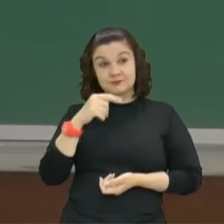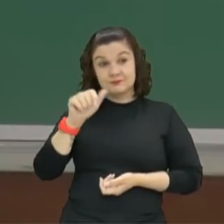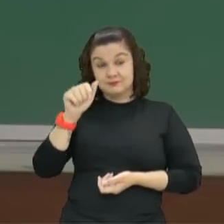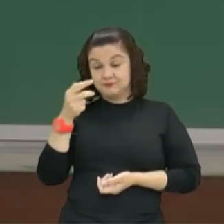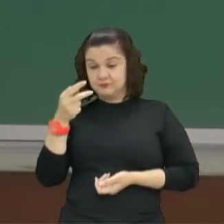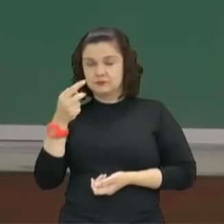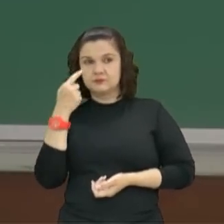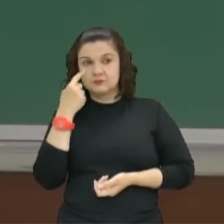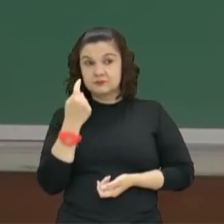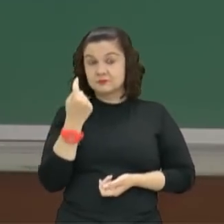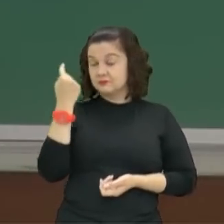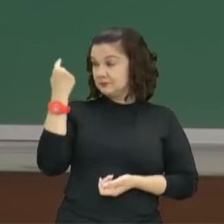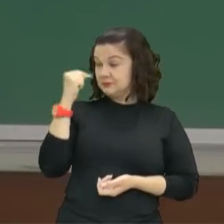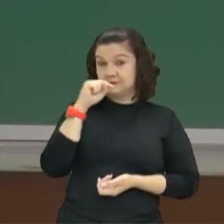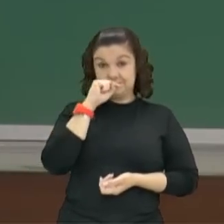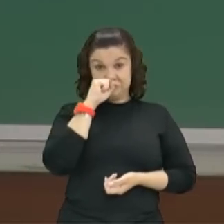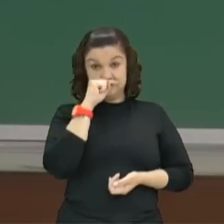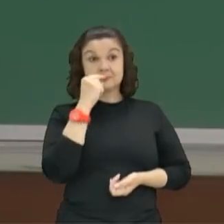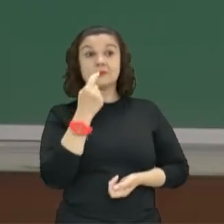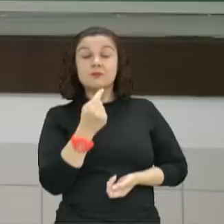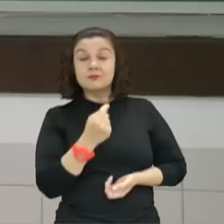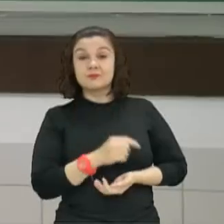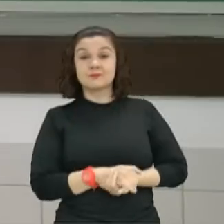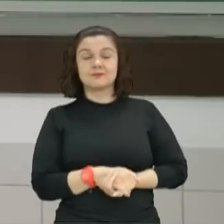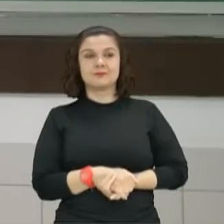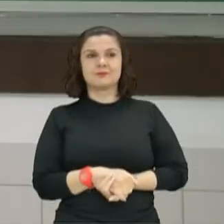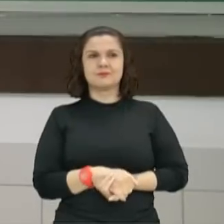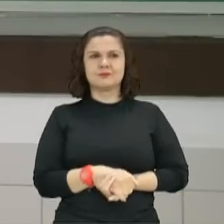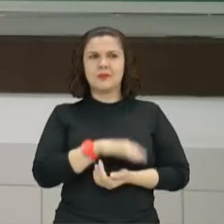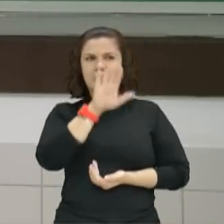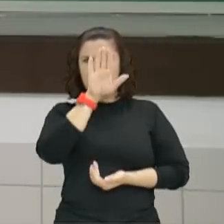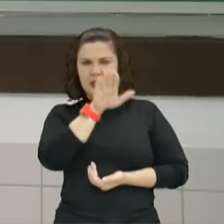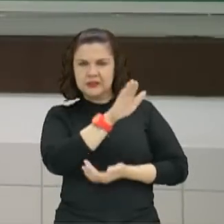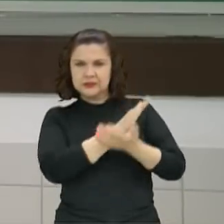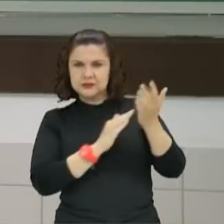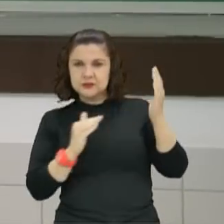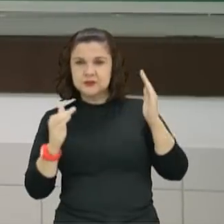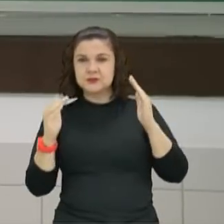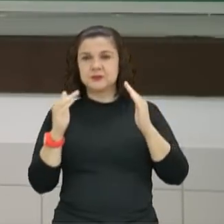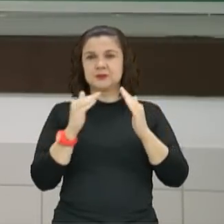de x igual a K vezes A elevado a x. Até agora eu fiz